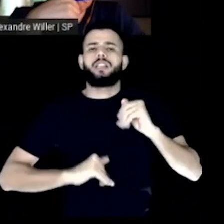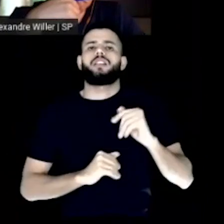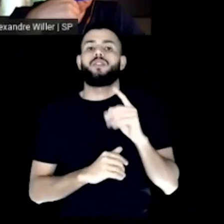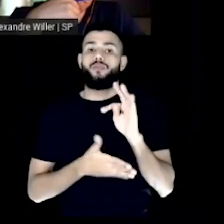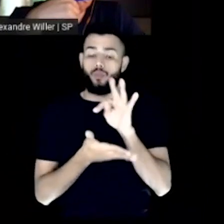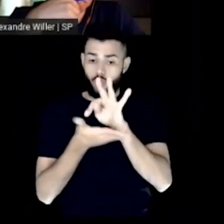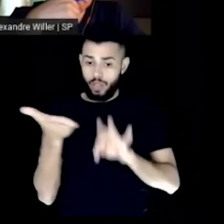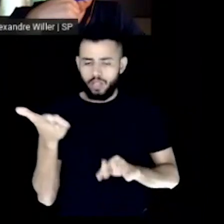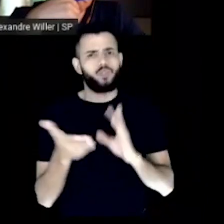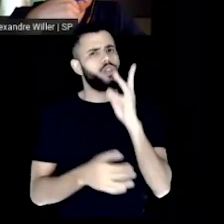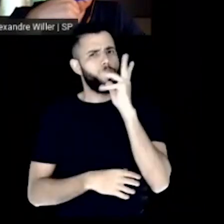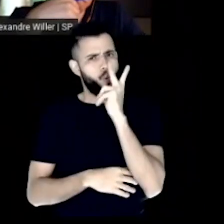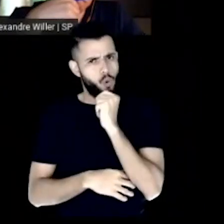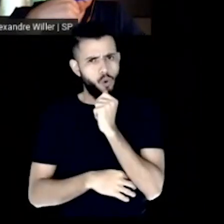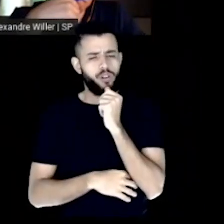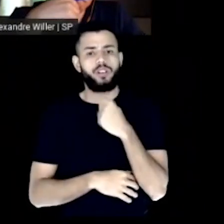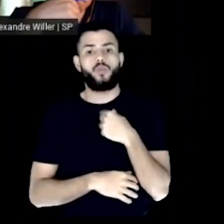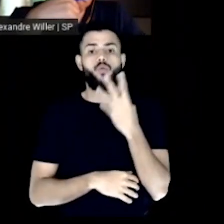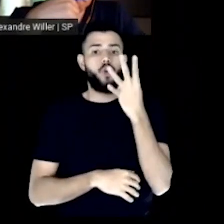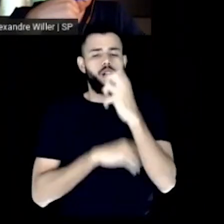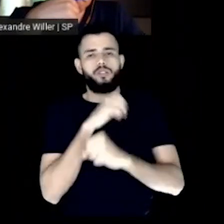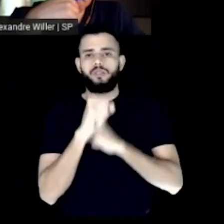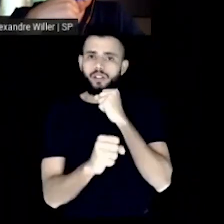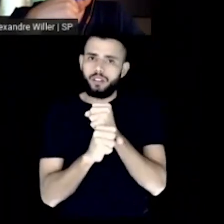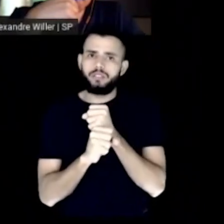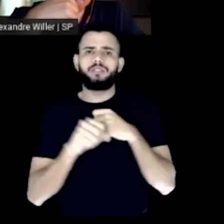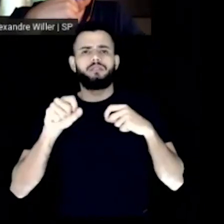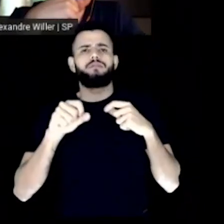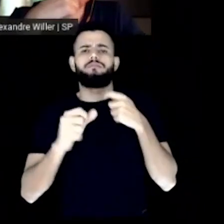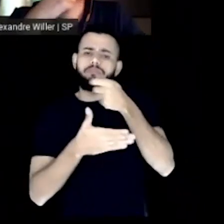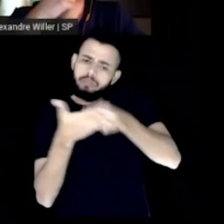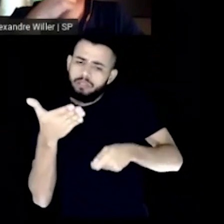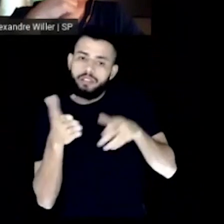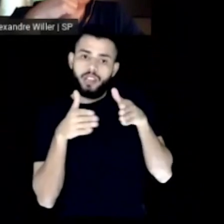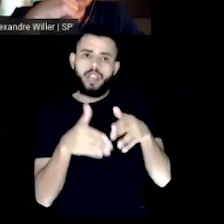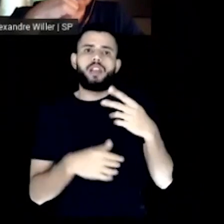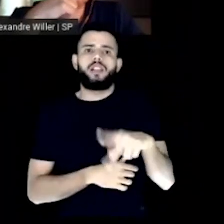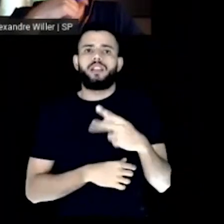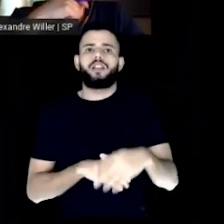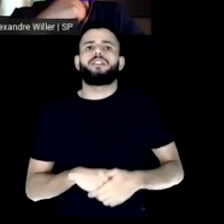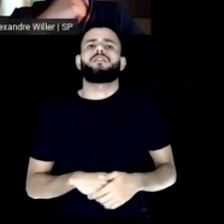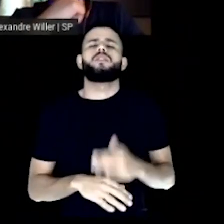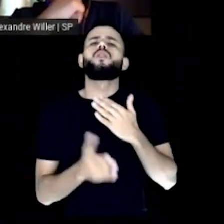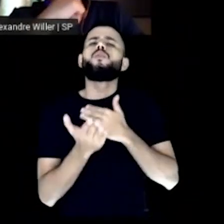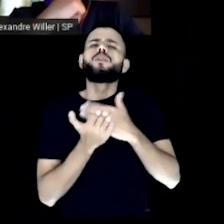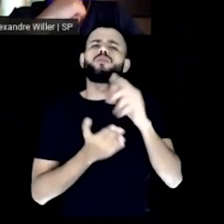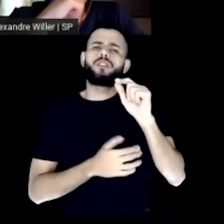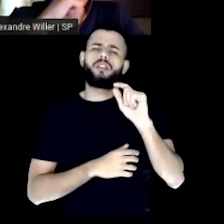exercitar, e não à toa foi um texto que levou um tempo, assim, eu passei 4 anos trabalhando nele desde o início, tudo